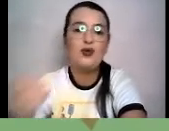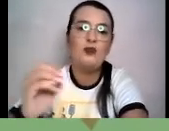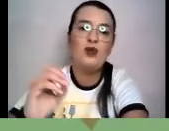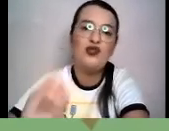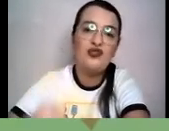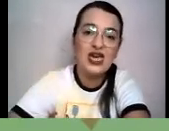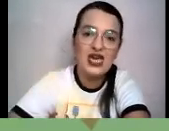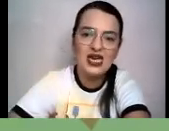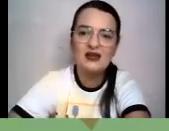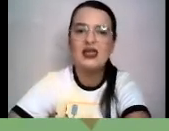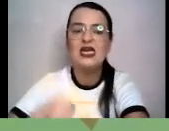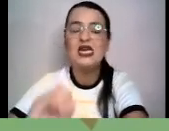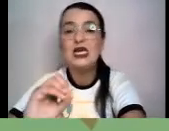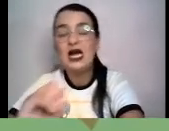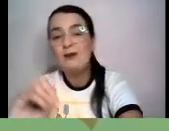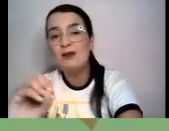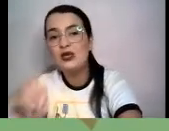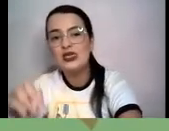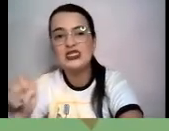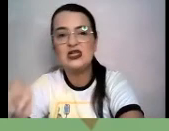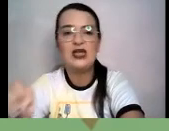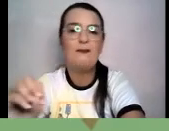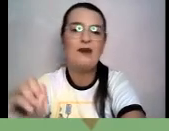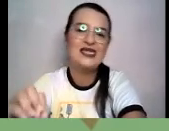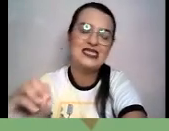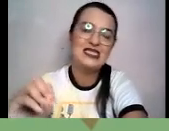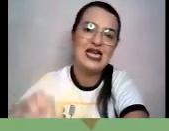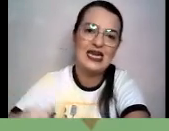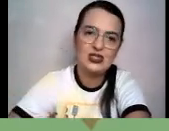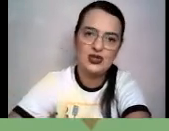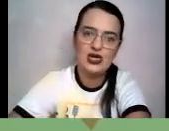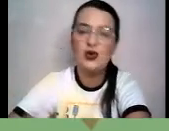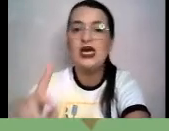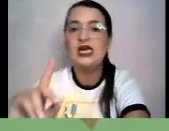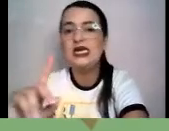ONU é promover e a manutenção da paz